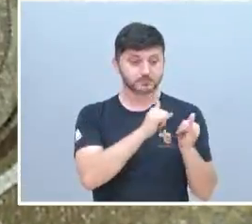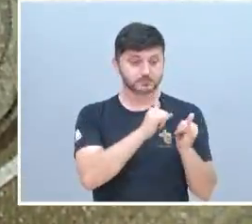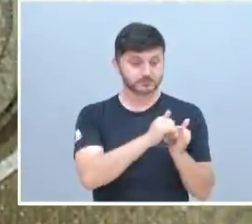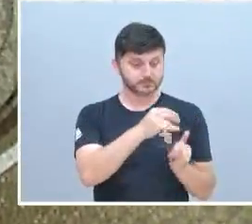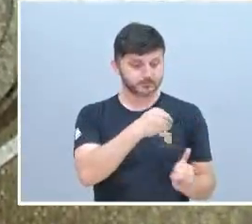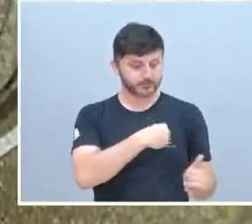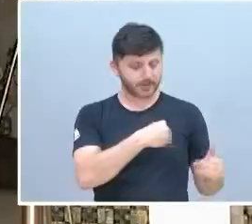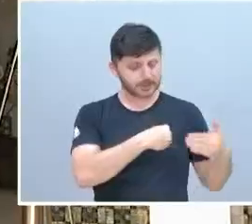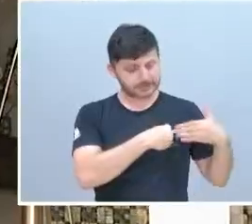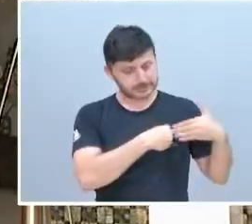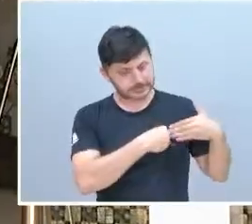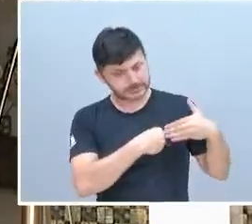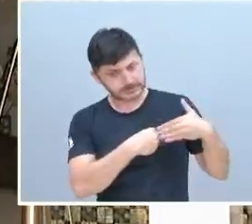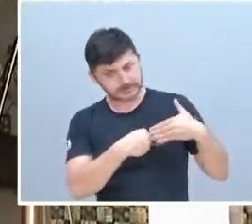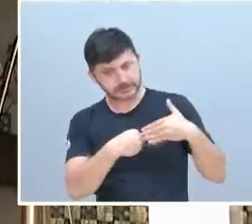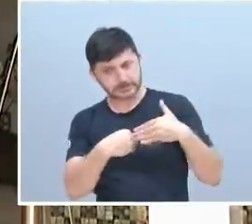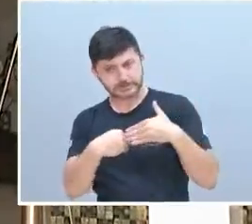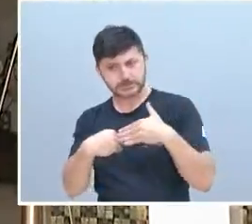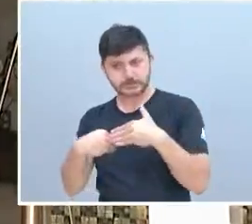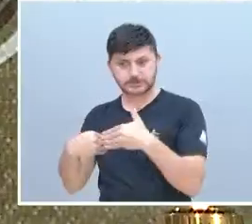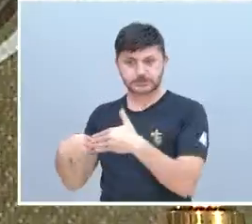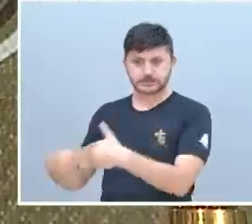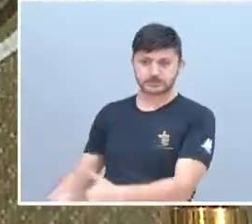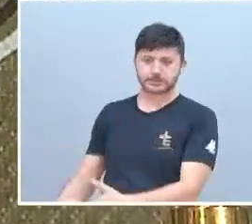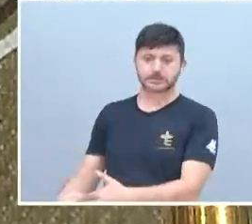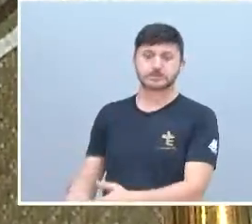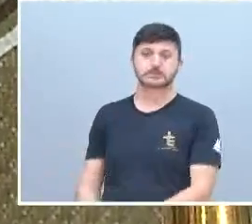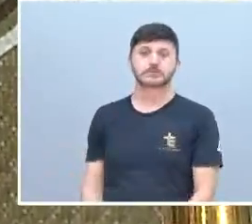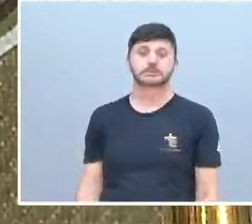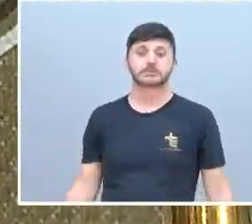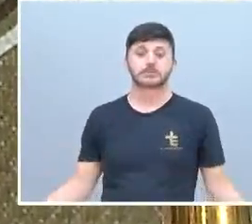Deus. Perdoe os nossos